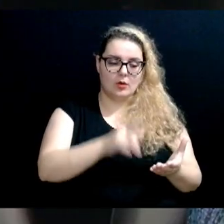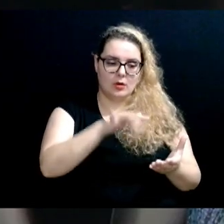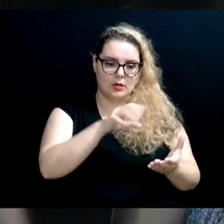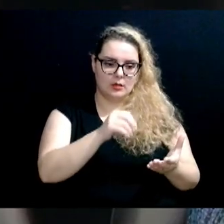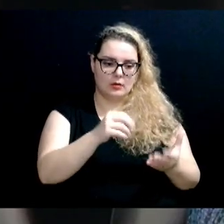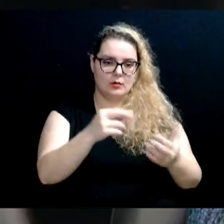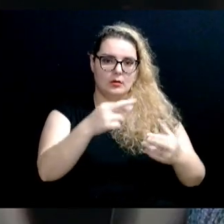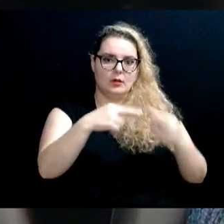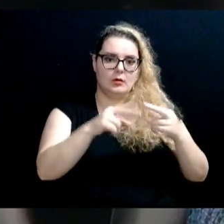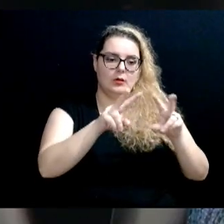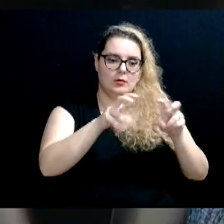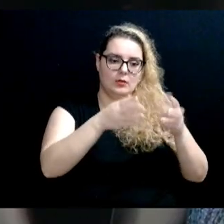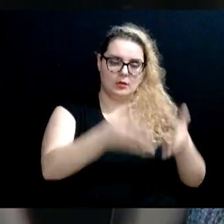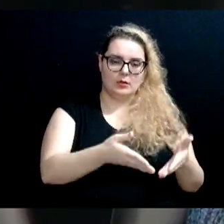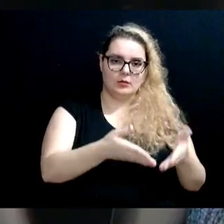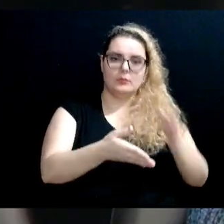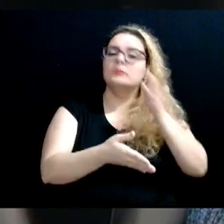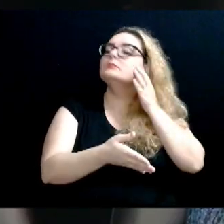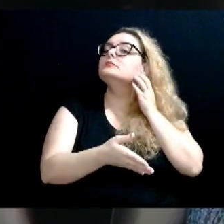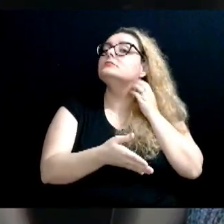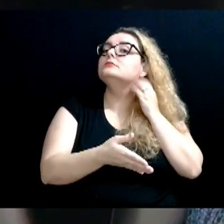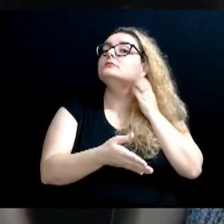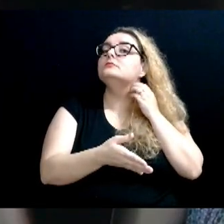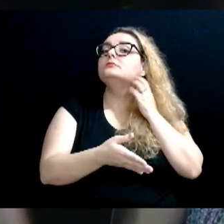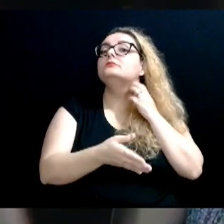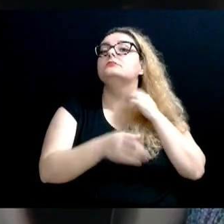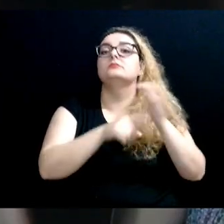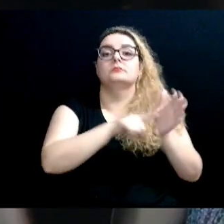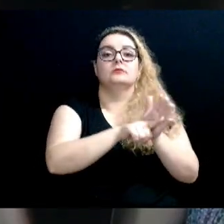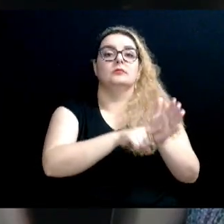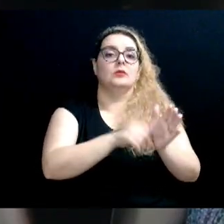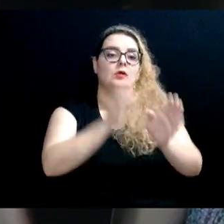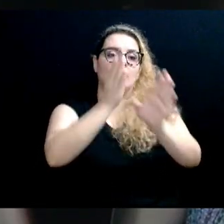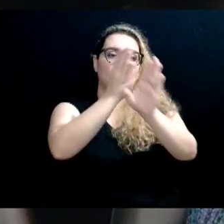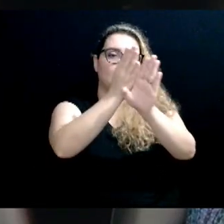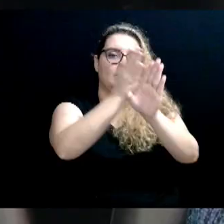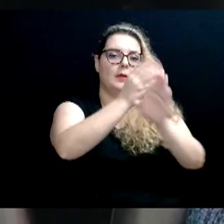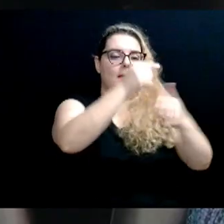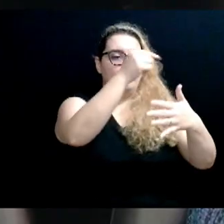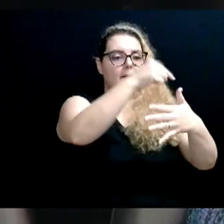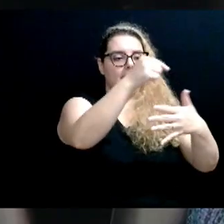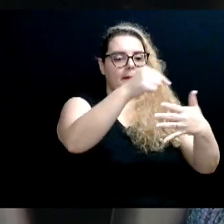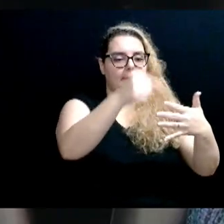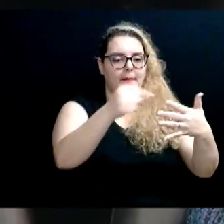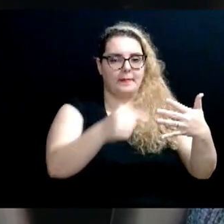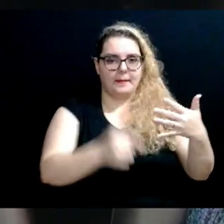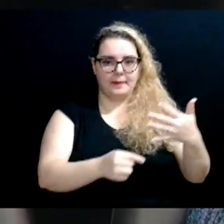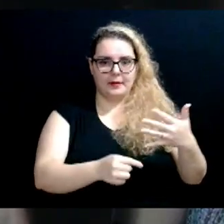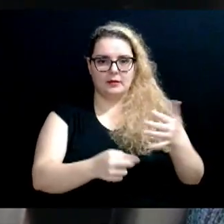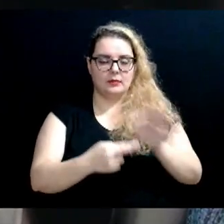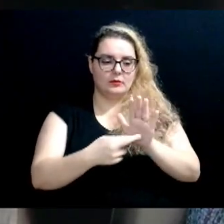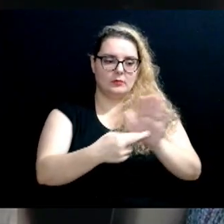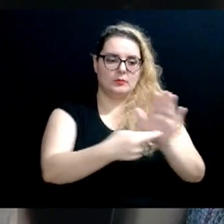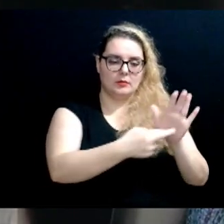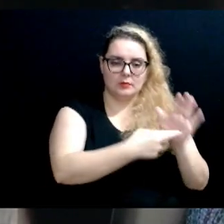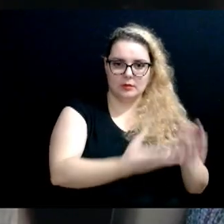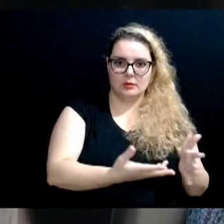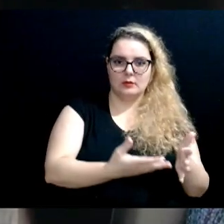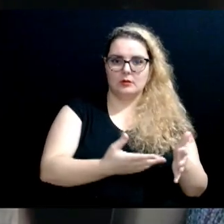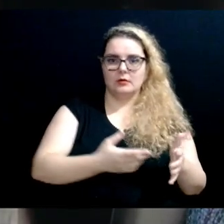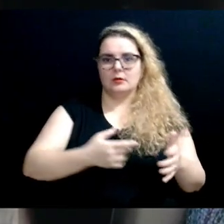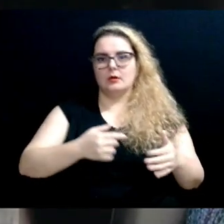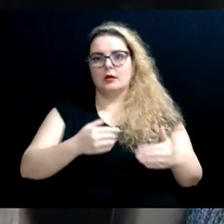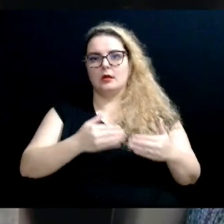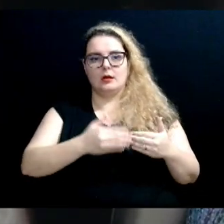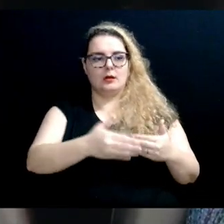tema que você está pesquisando, eu encontrei essas informações com essas referências. O que eu vou fazer daí para frente é comigo. Sim.